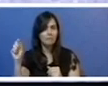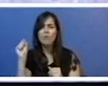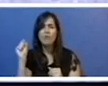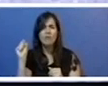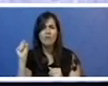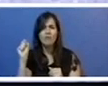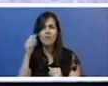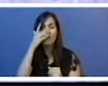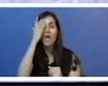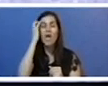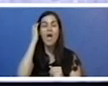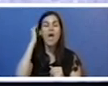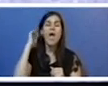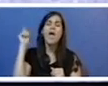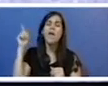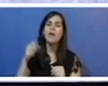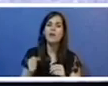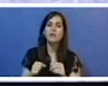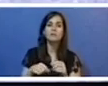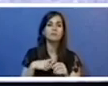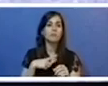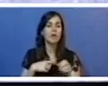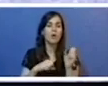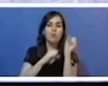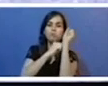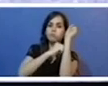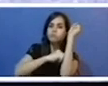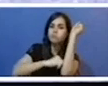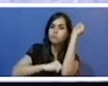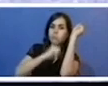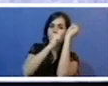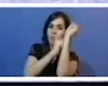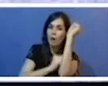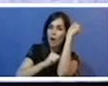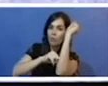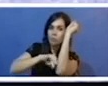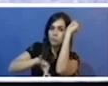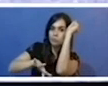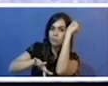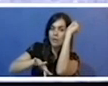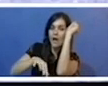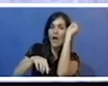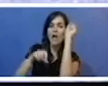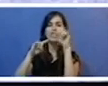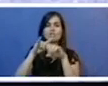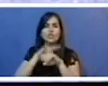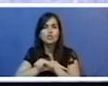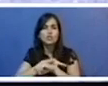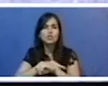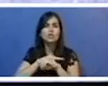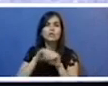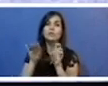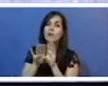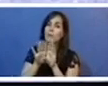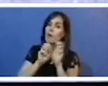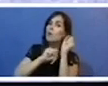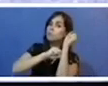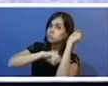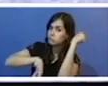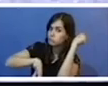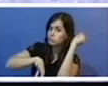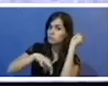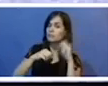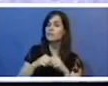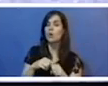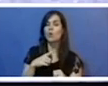qual desemboca, cai tanto as fezes quanto a urina. Percebam que os demais mamíferos apresentam uma região onde saem